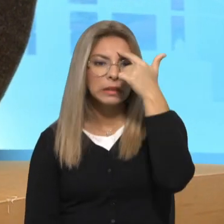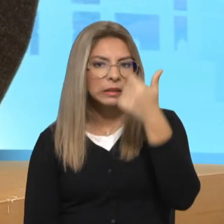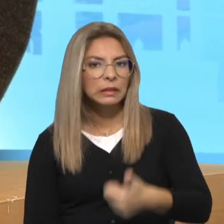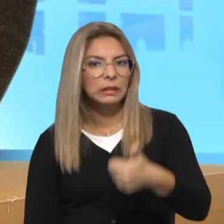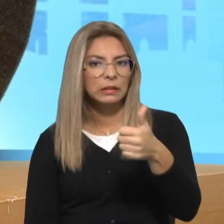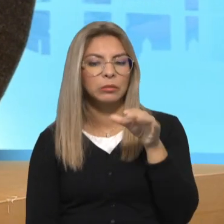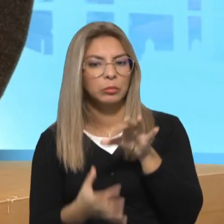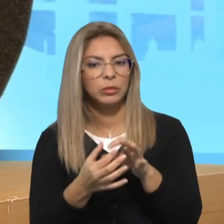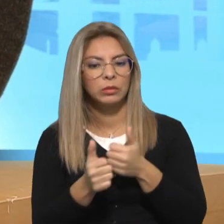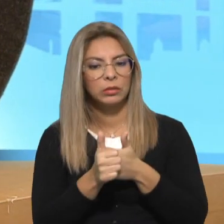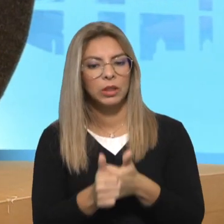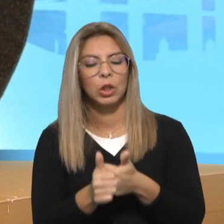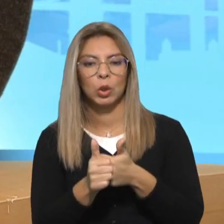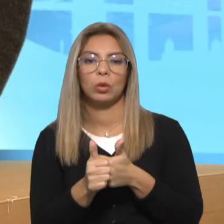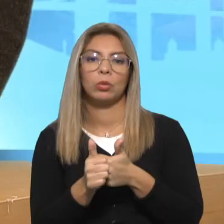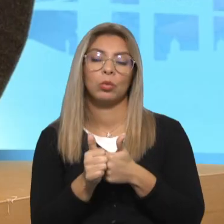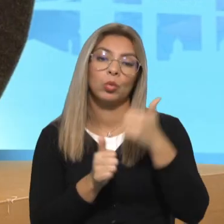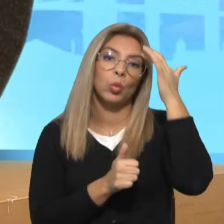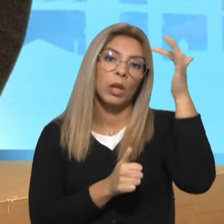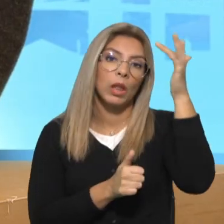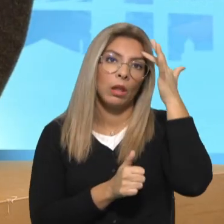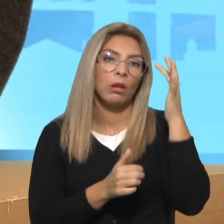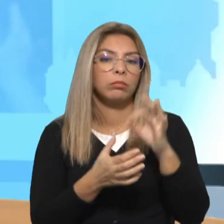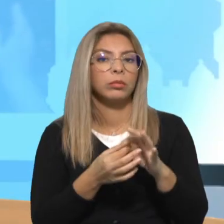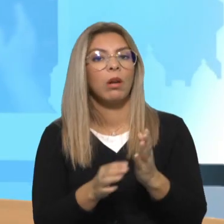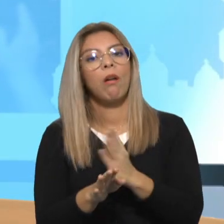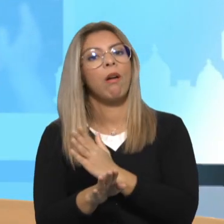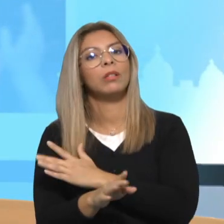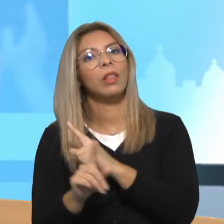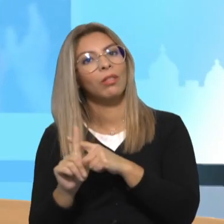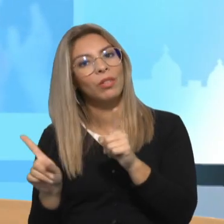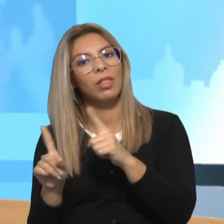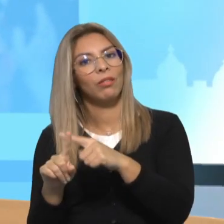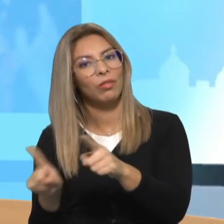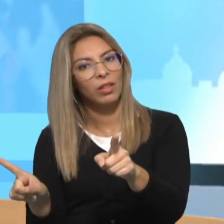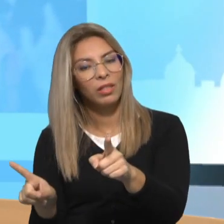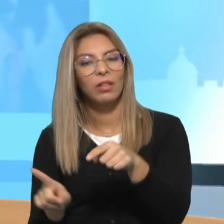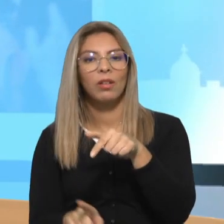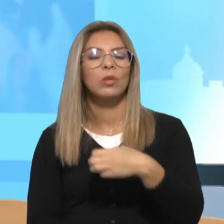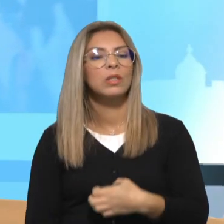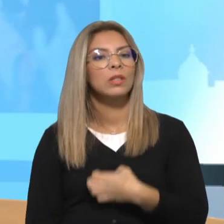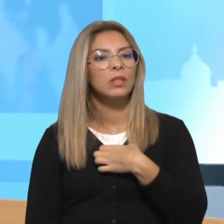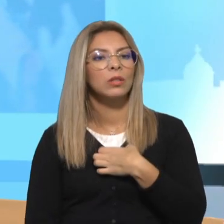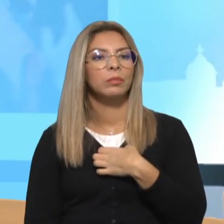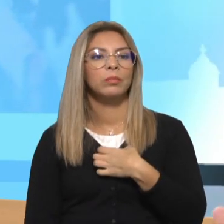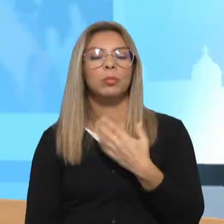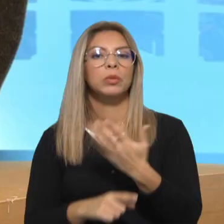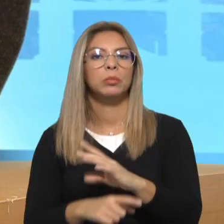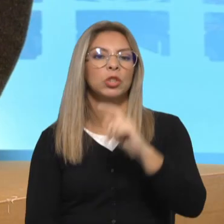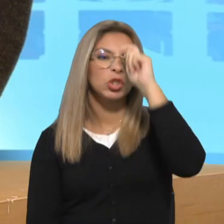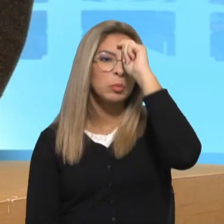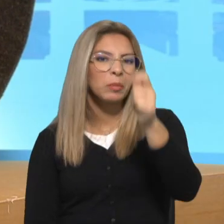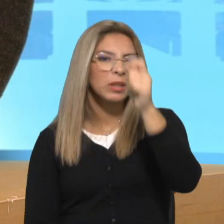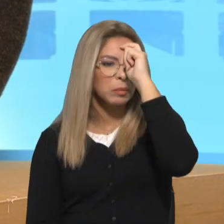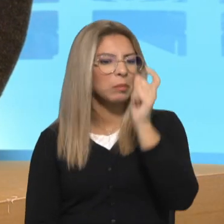que teoricamente seriam de denominações diferentes, não é? Há um enorme, eu não uso a palavra respeito, porque respeito